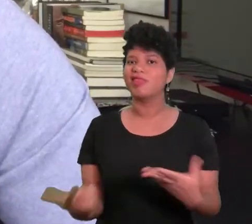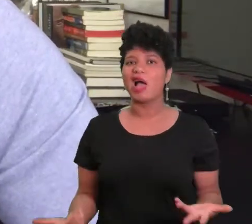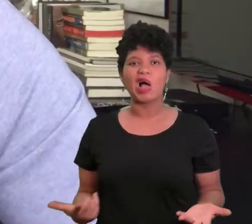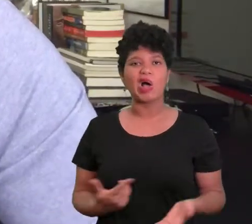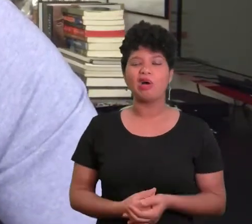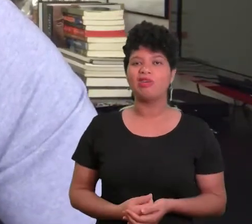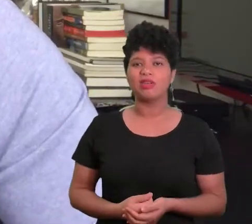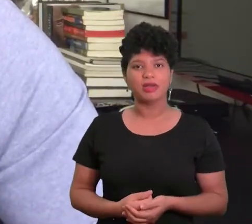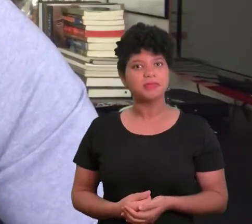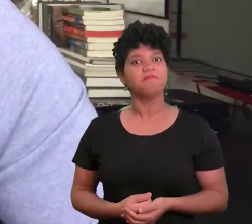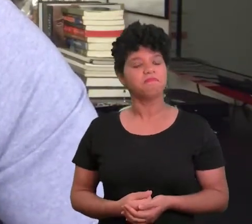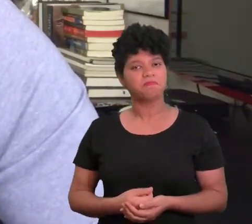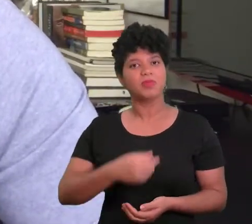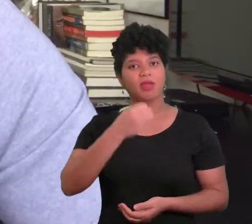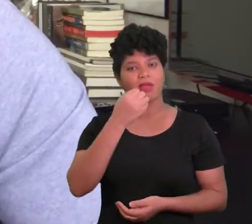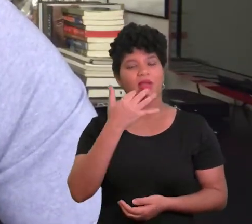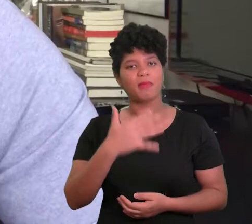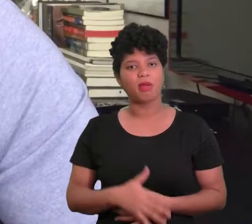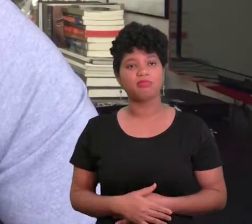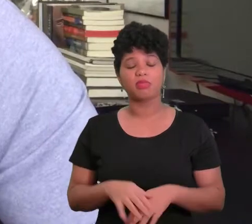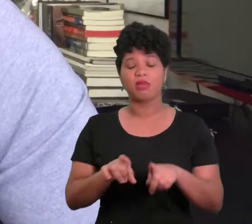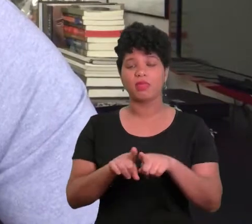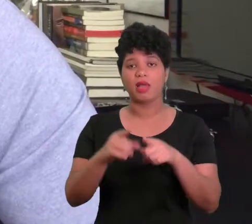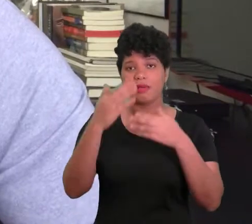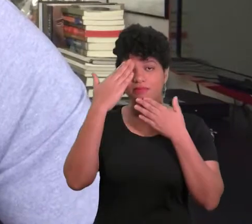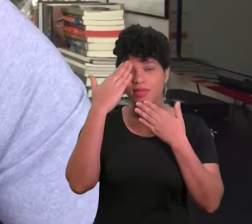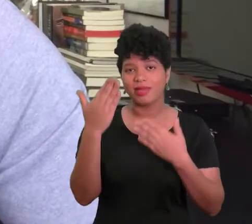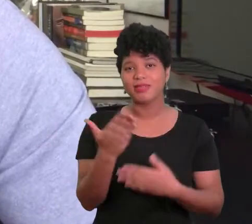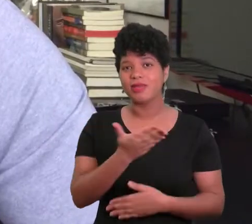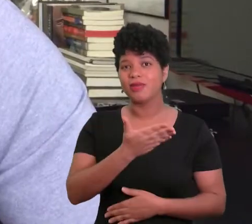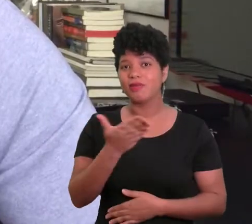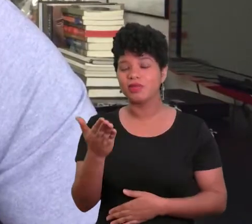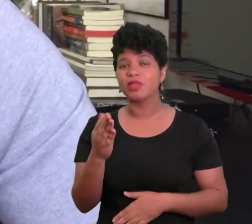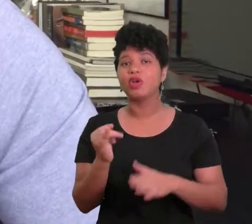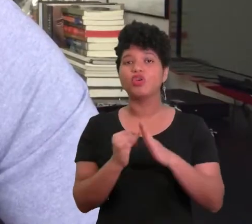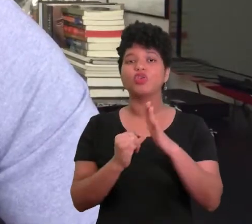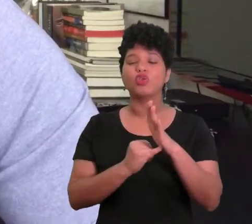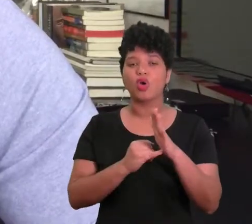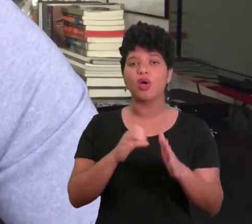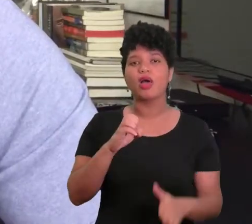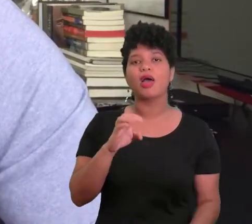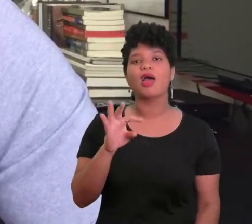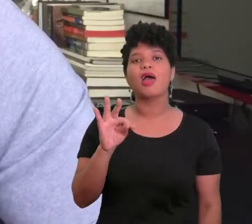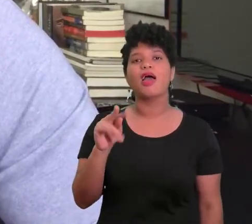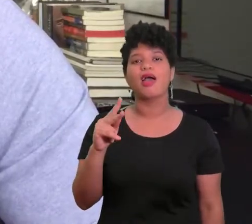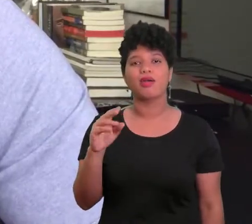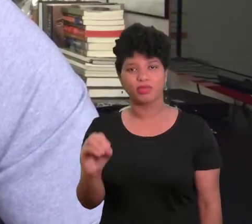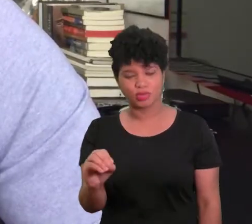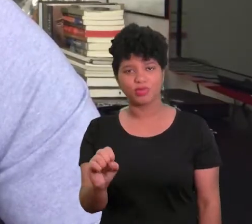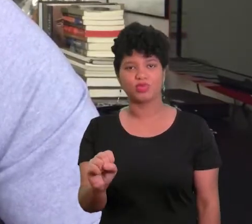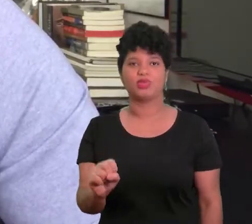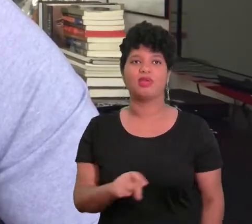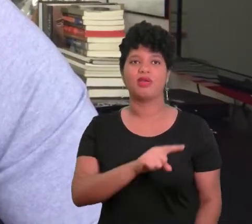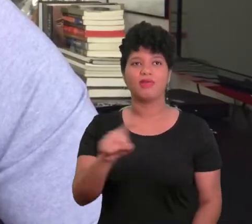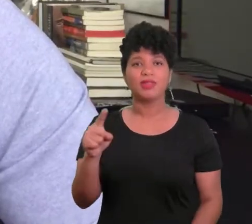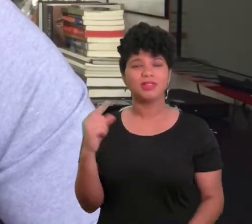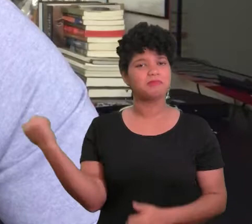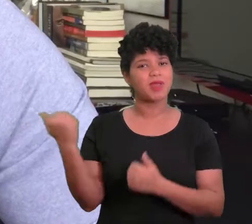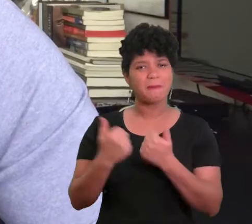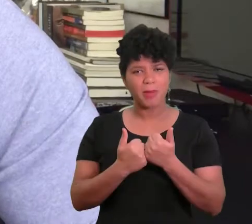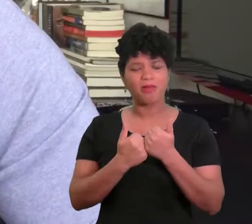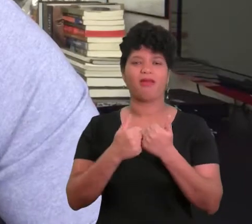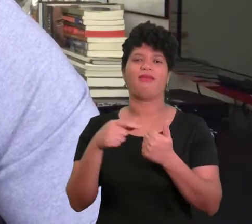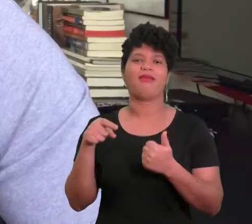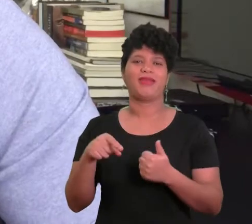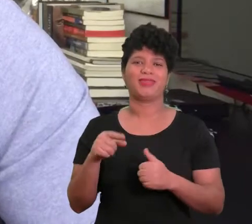sem titubear. Eu quero agradecer também aos companheiros do Instituto Ethos, que apoiam este festival.